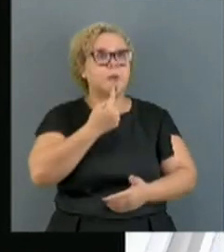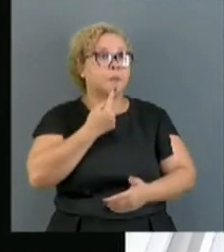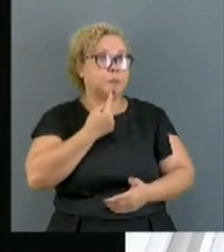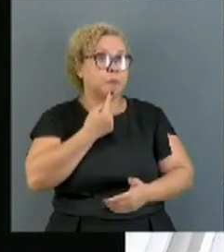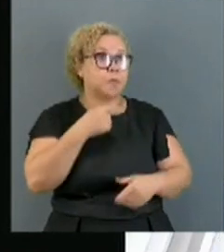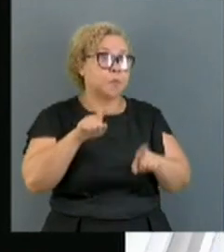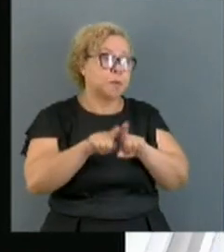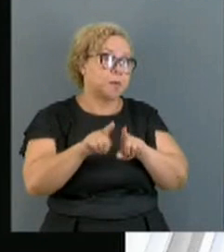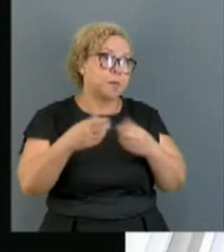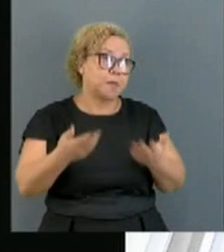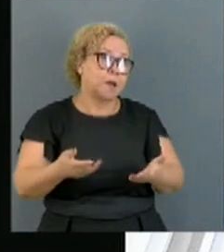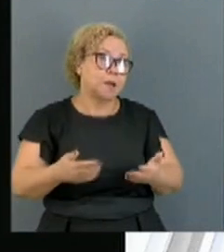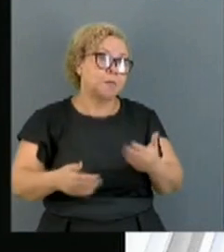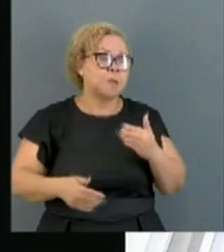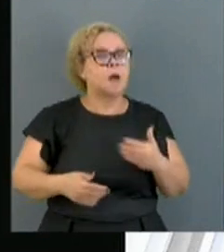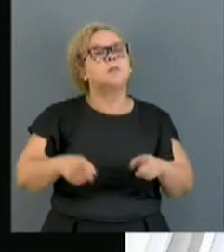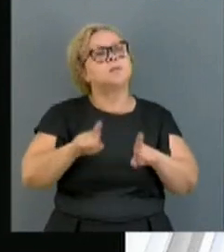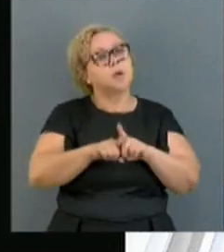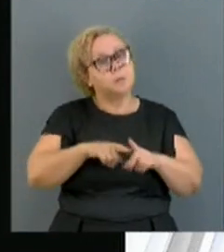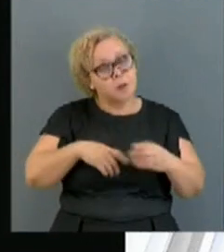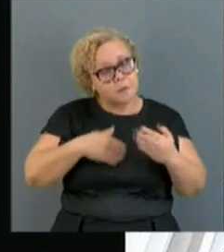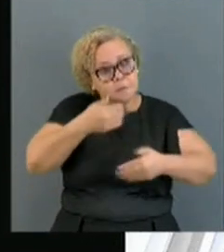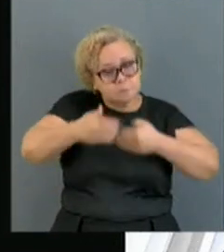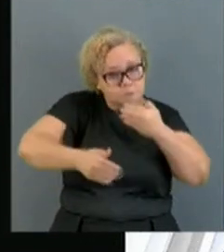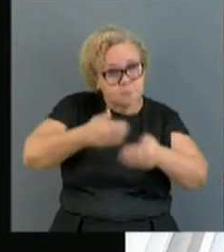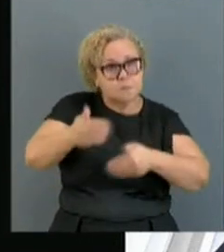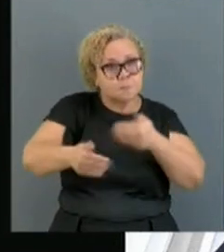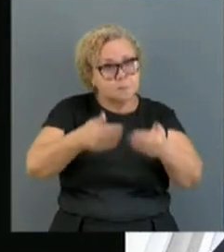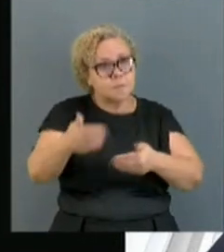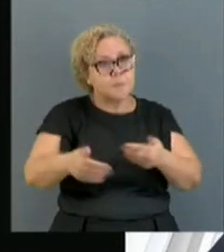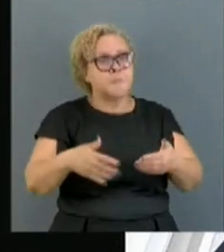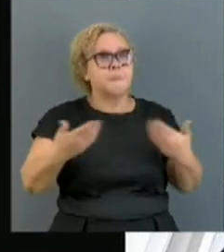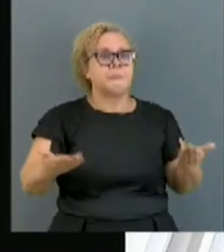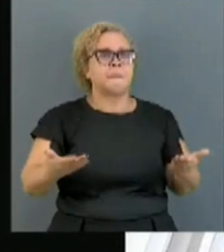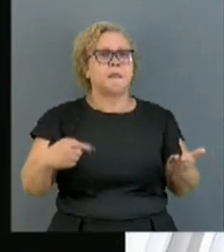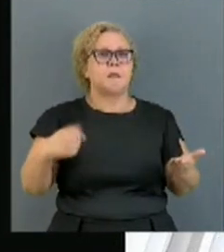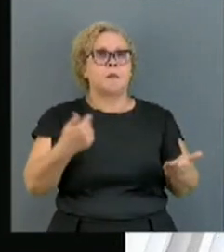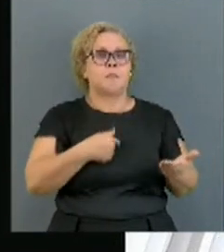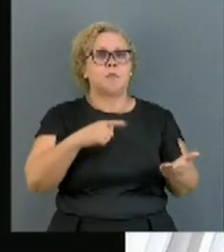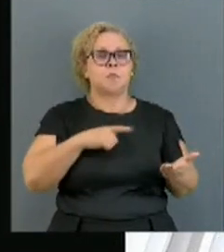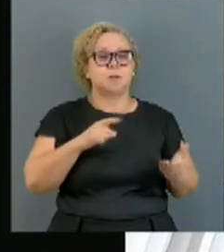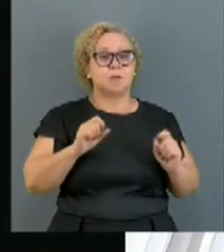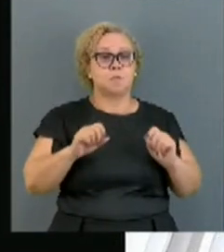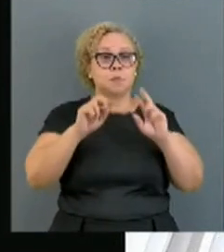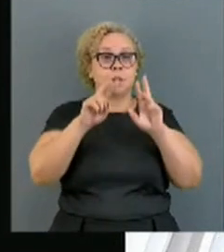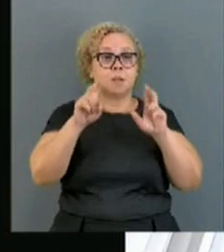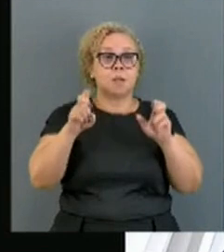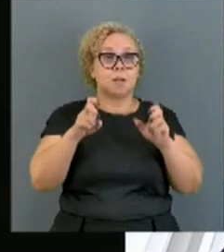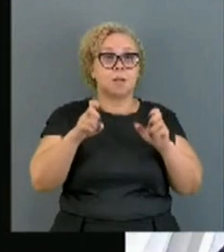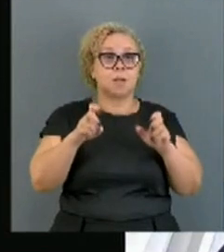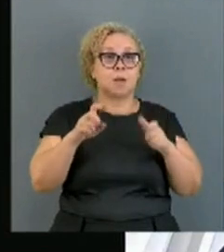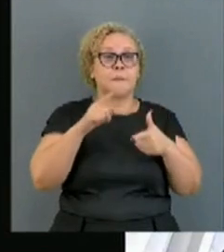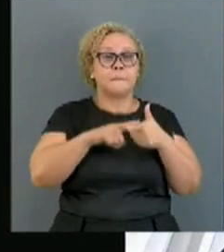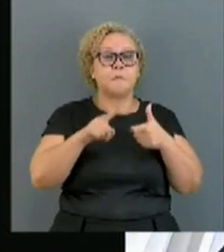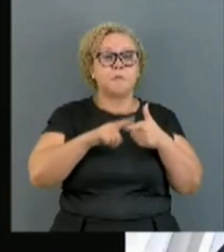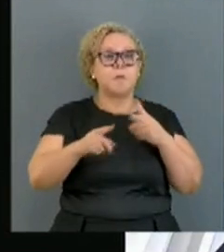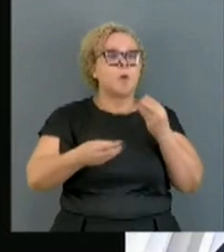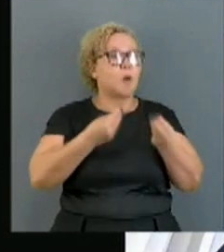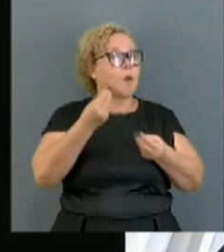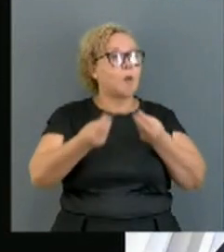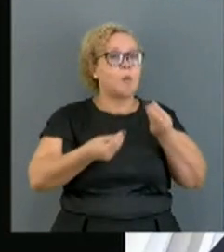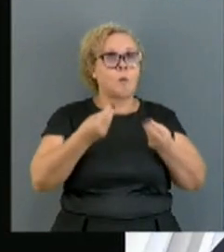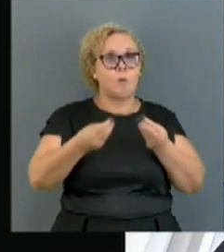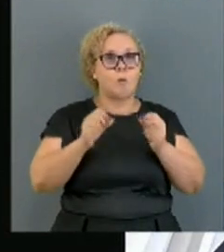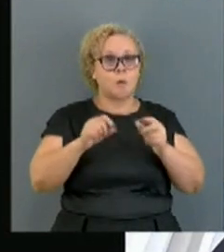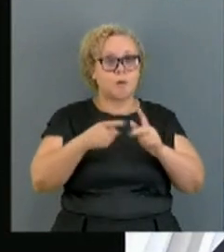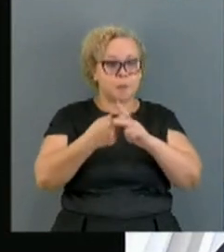estar em constante evolução. Então, nós temos aqui uma questão de como que esses